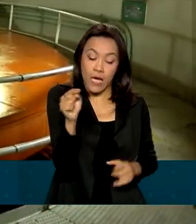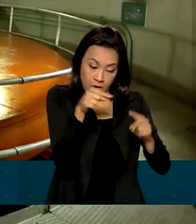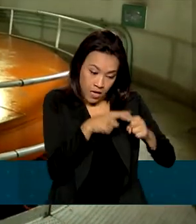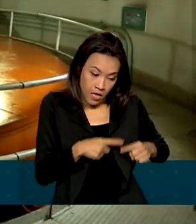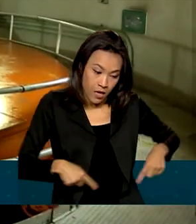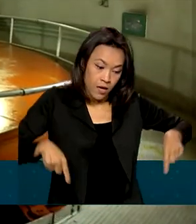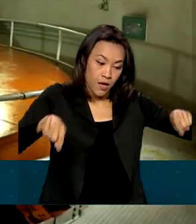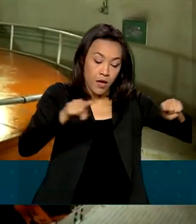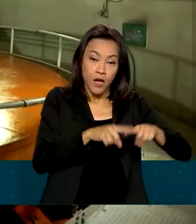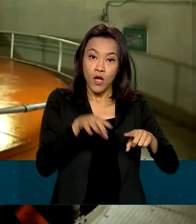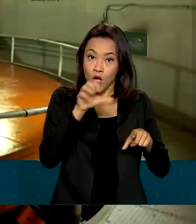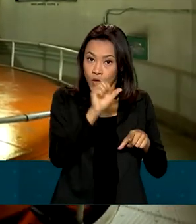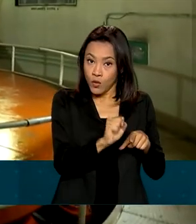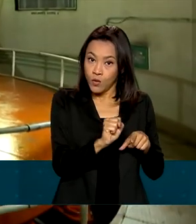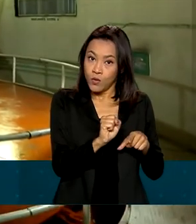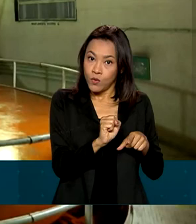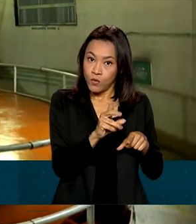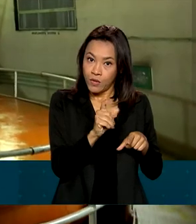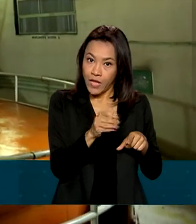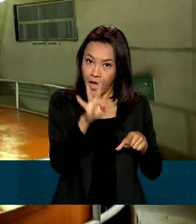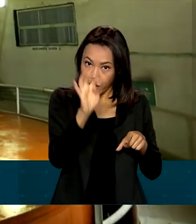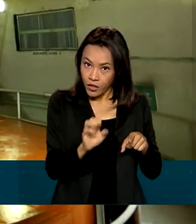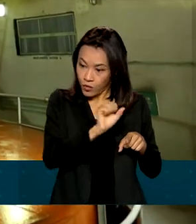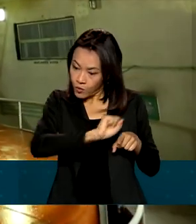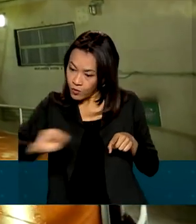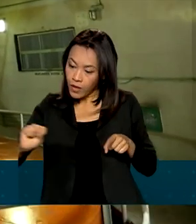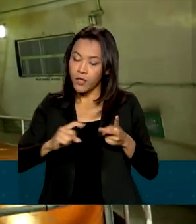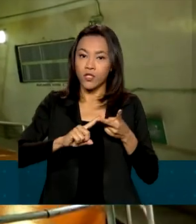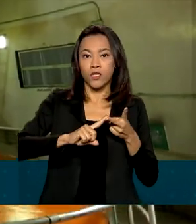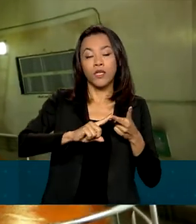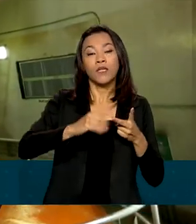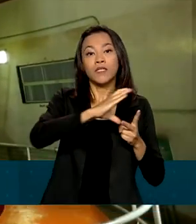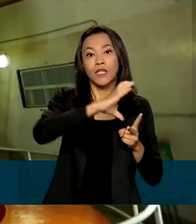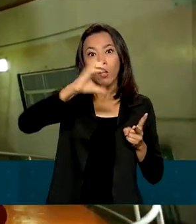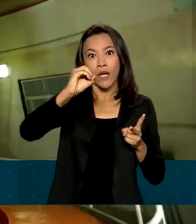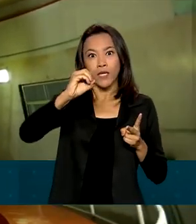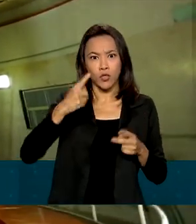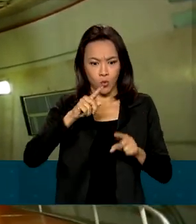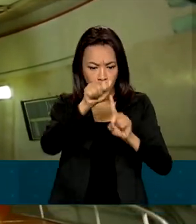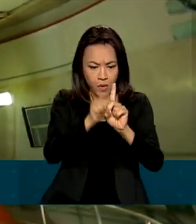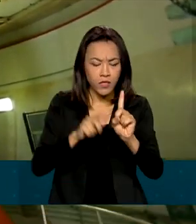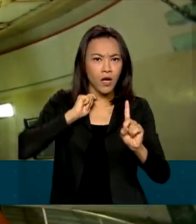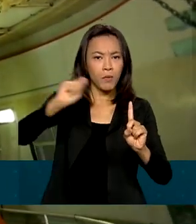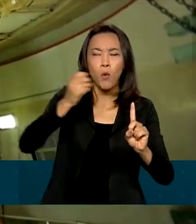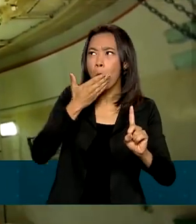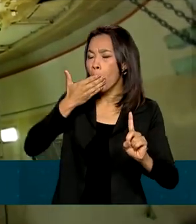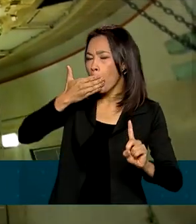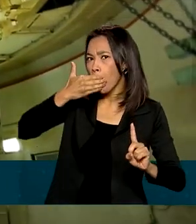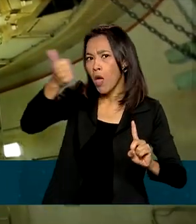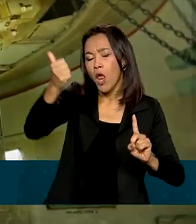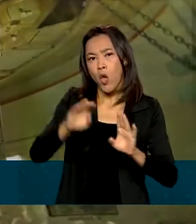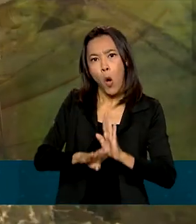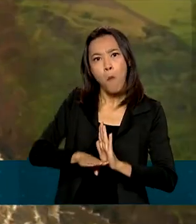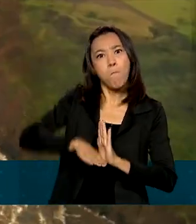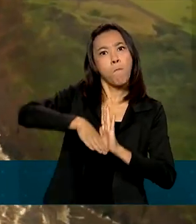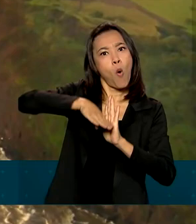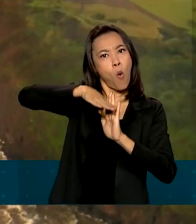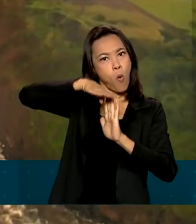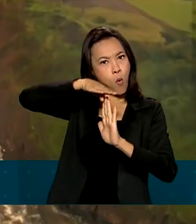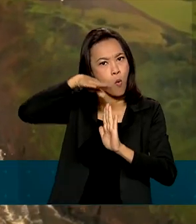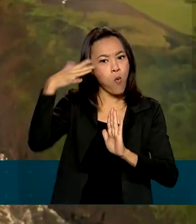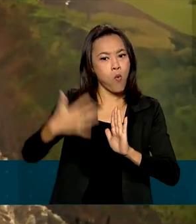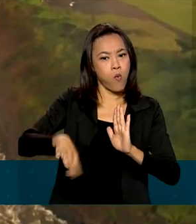reservatórios no sudeste centro-oeste atingiu em abril o melhor nível desde 2012 o que